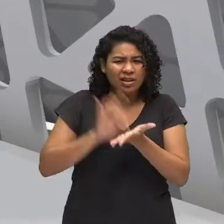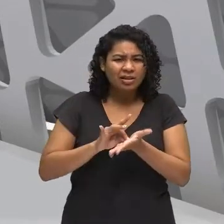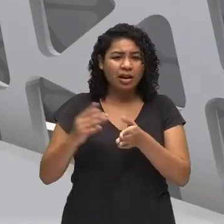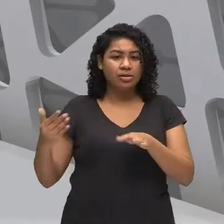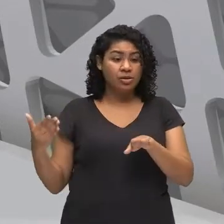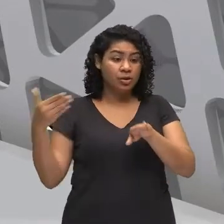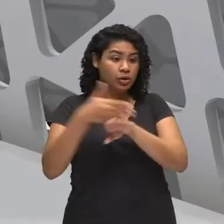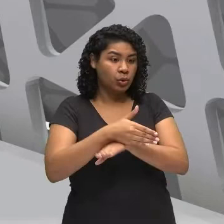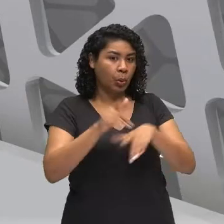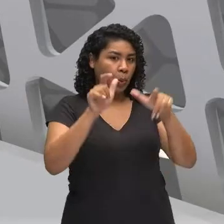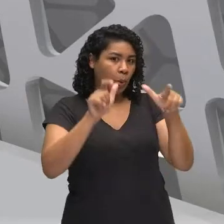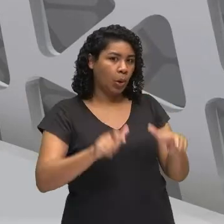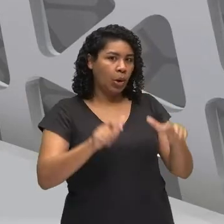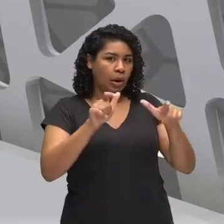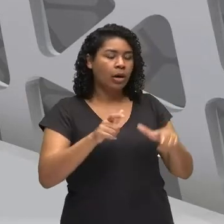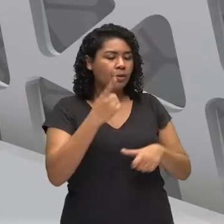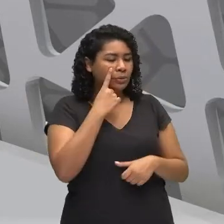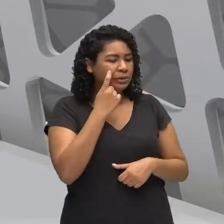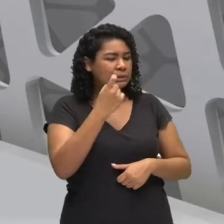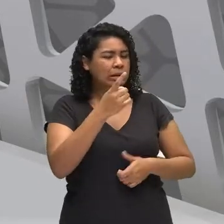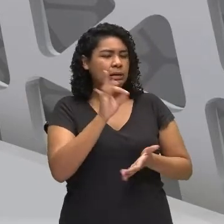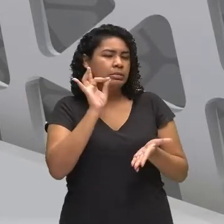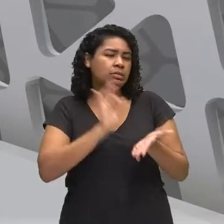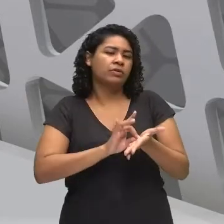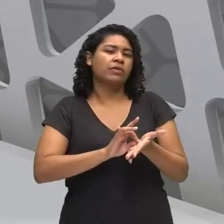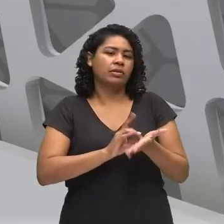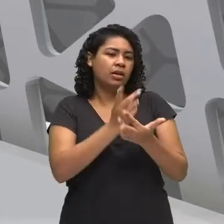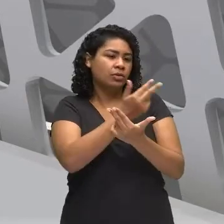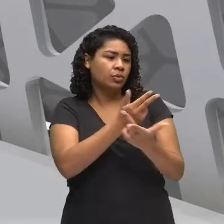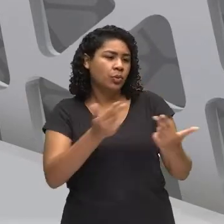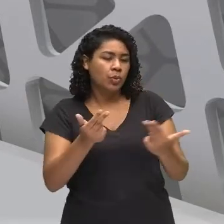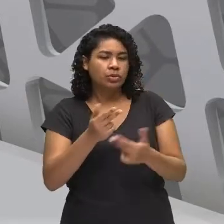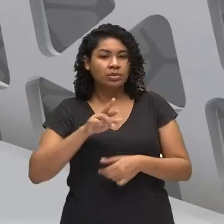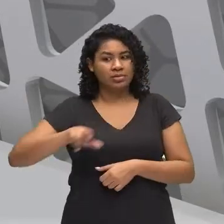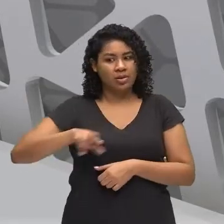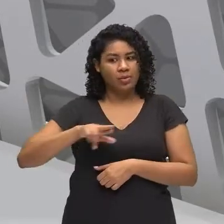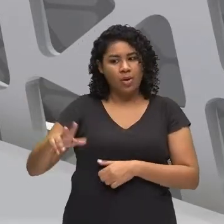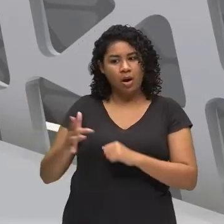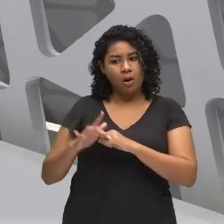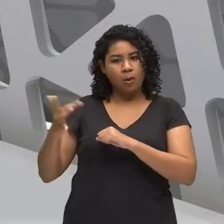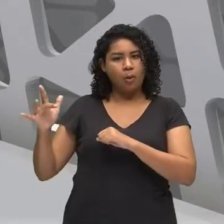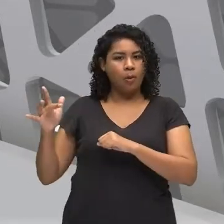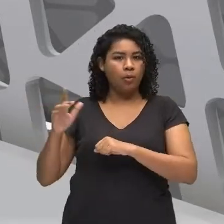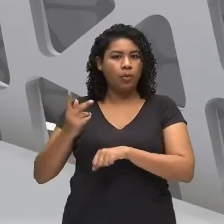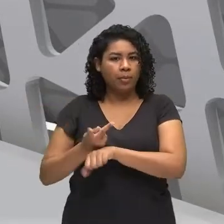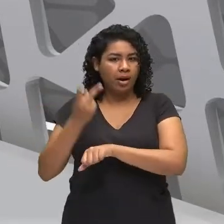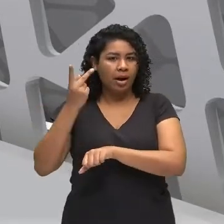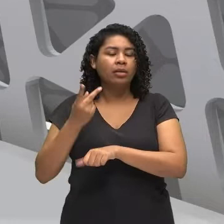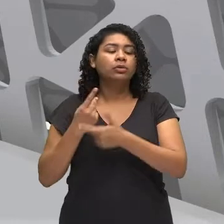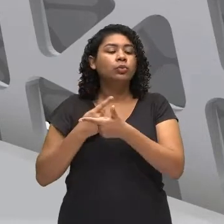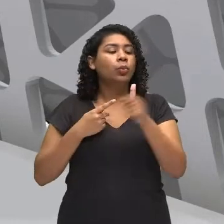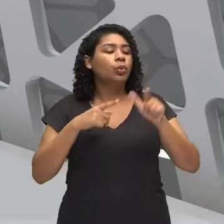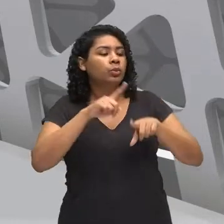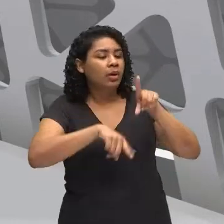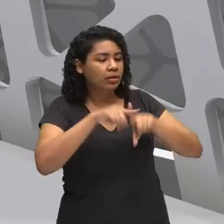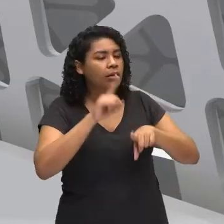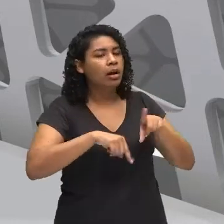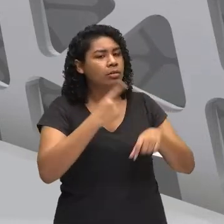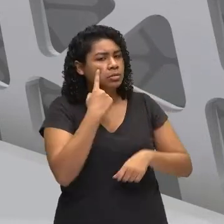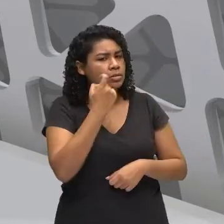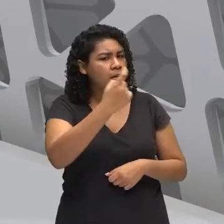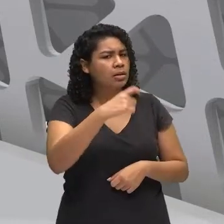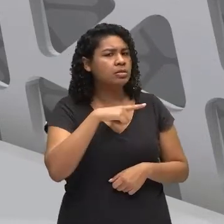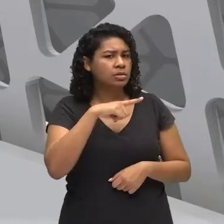adentrar o território e se interessar pelos produtos que não sejam ouro e prata, mas dos produtos que podem ser extraídos da floresta,